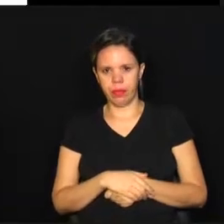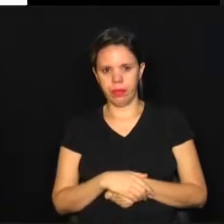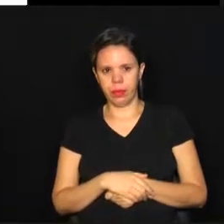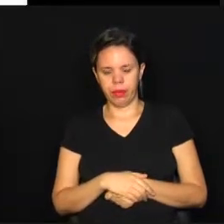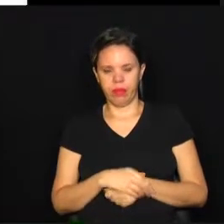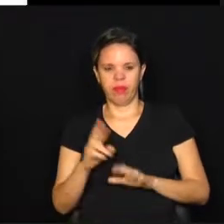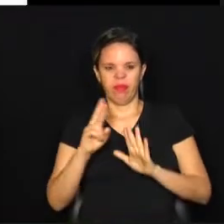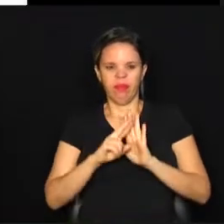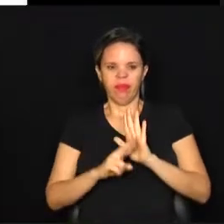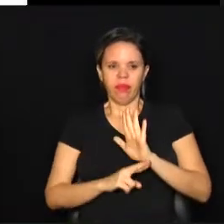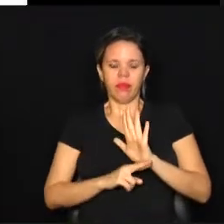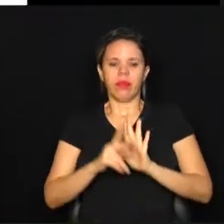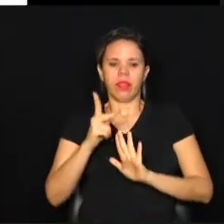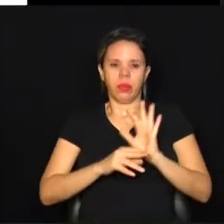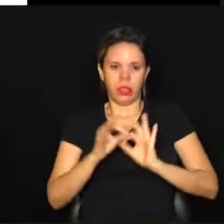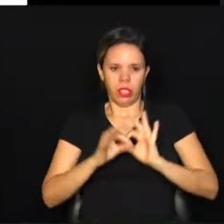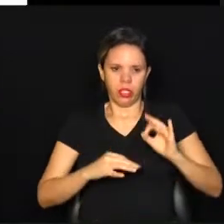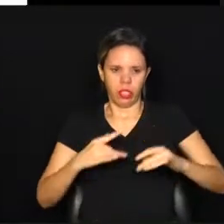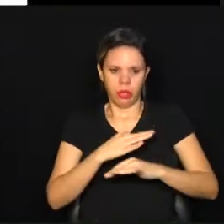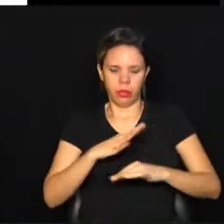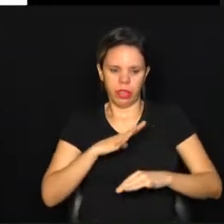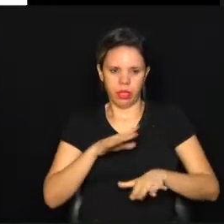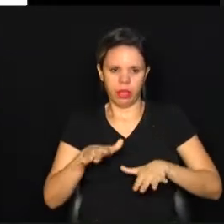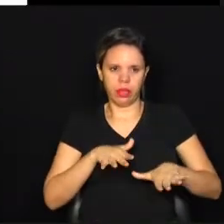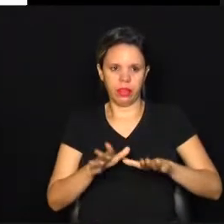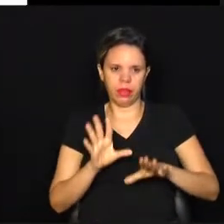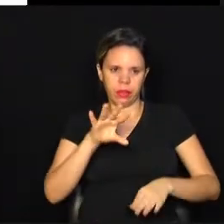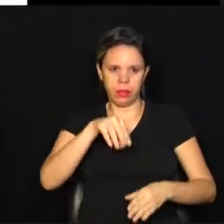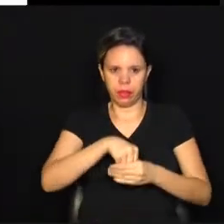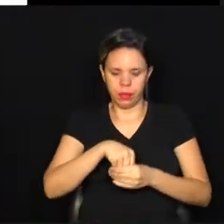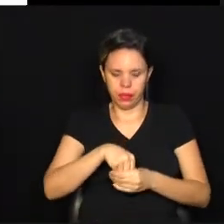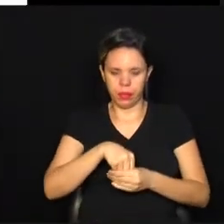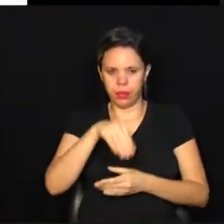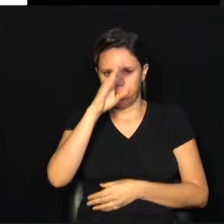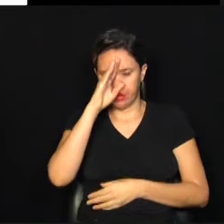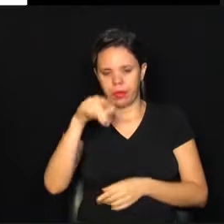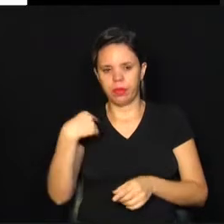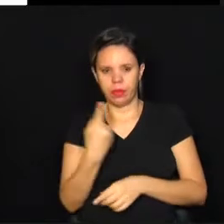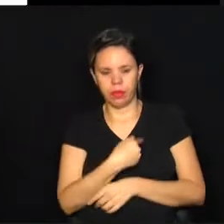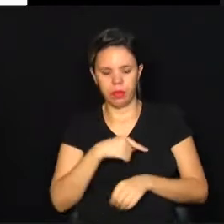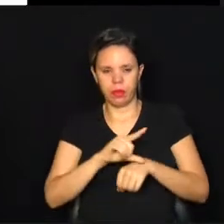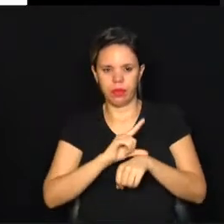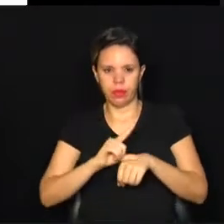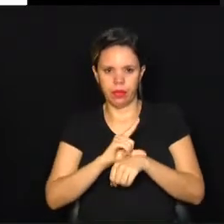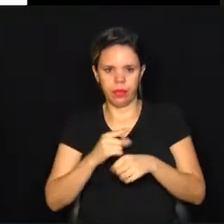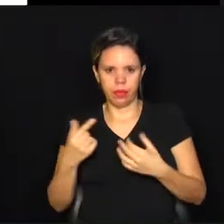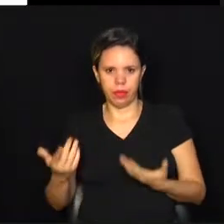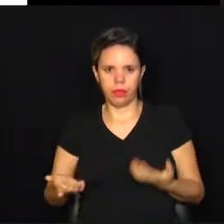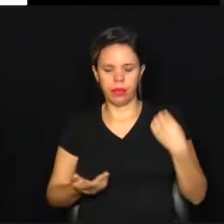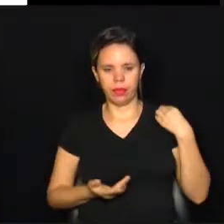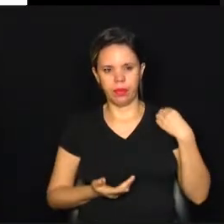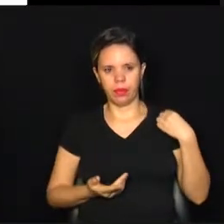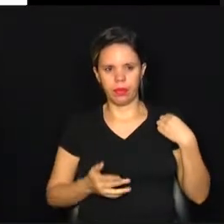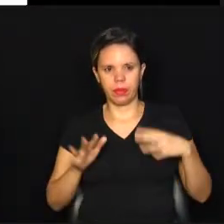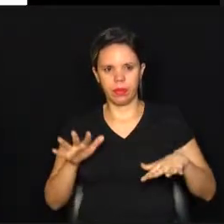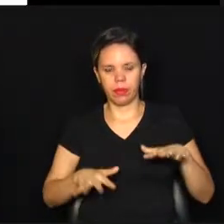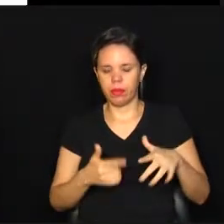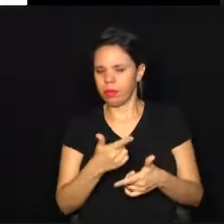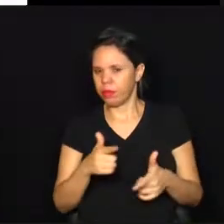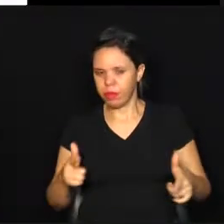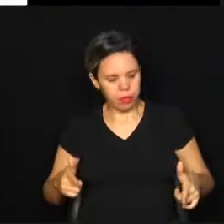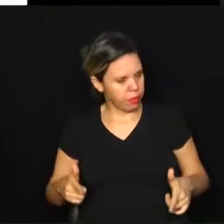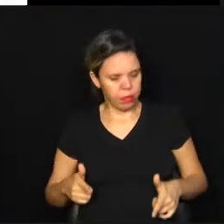princípios do planejamento urbano. E eles estão desenhados como princípios na nossa legislação. Mas muitas vezes eles não